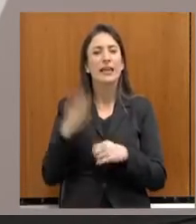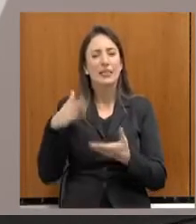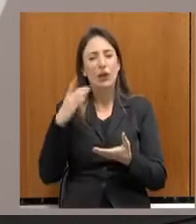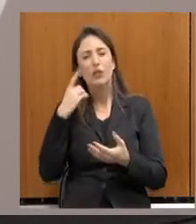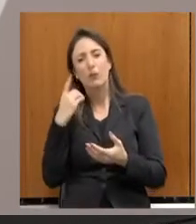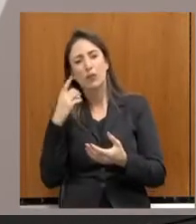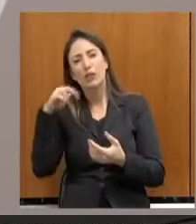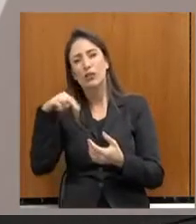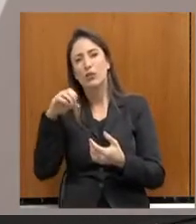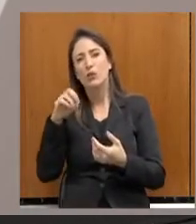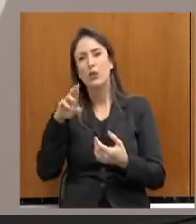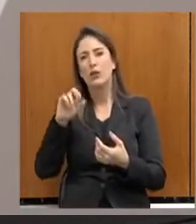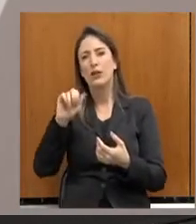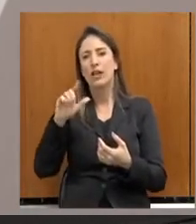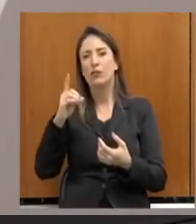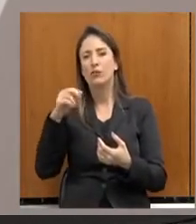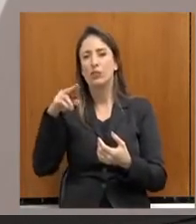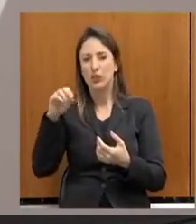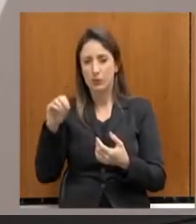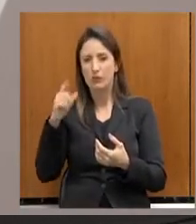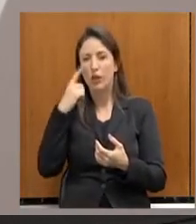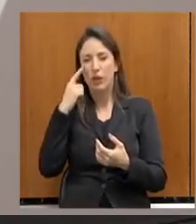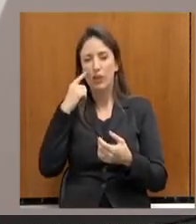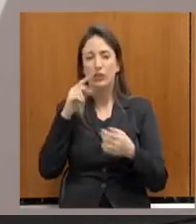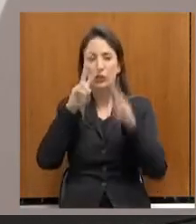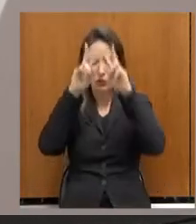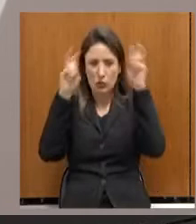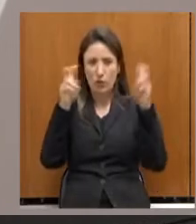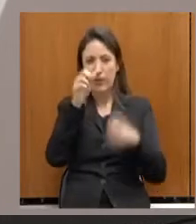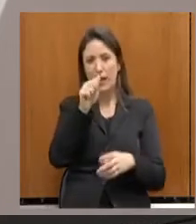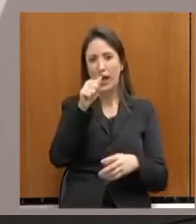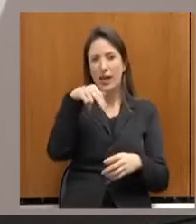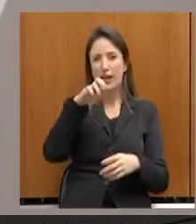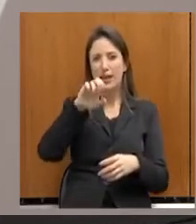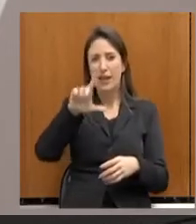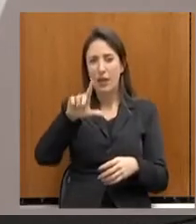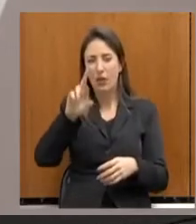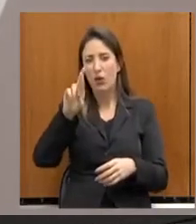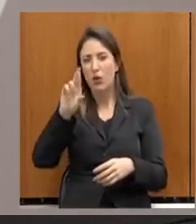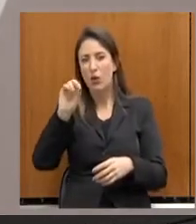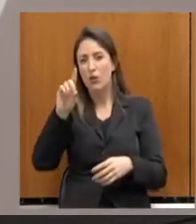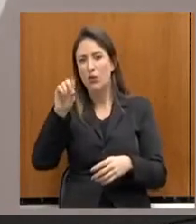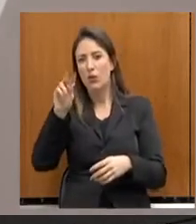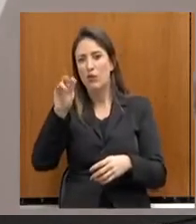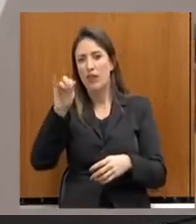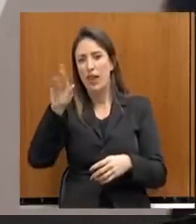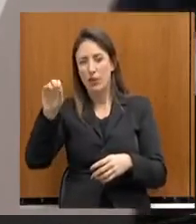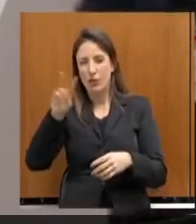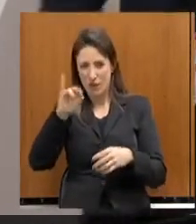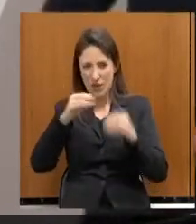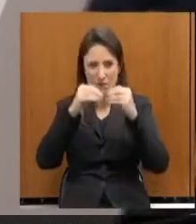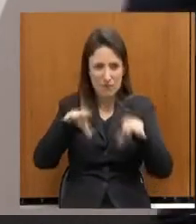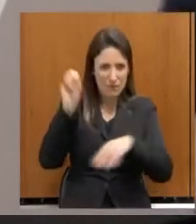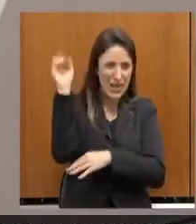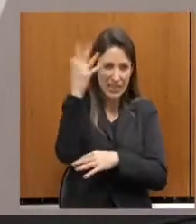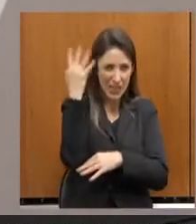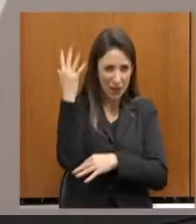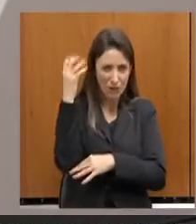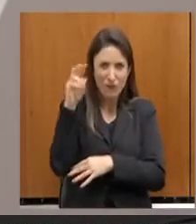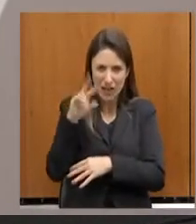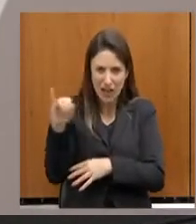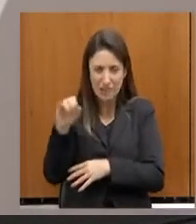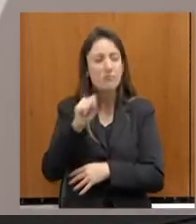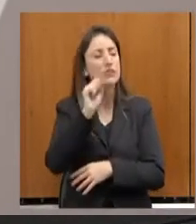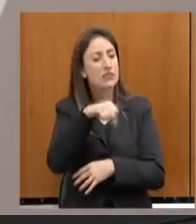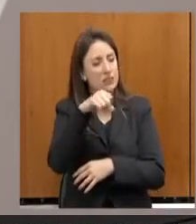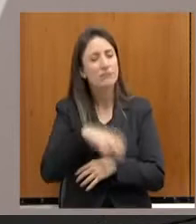Lu o anel rodoviário vai ter impacto ambiental sim vai ter